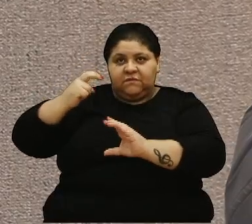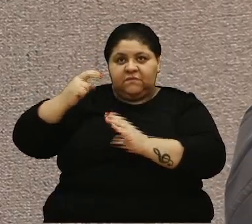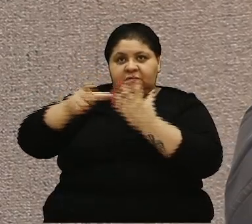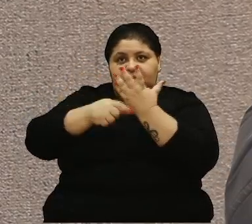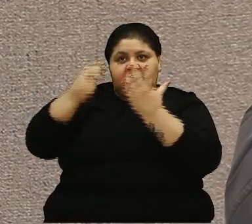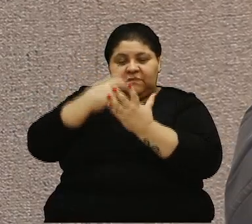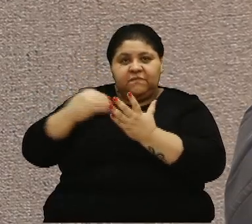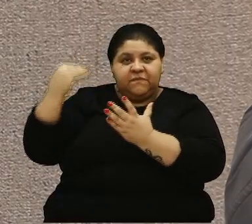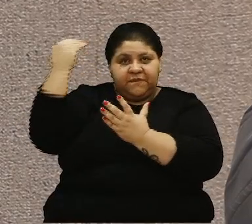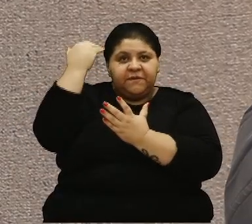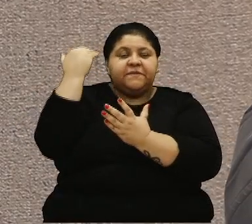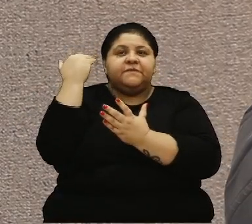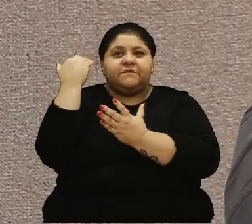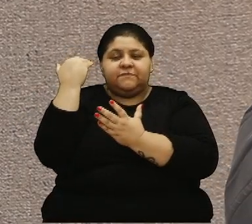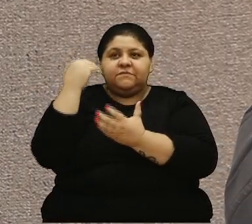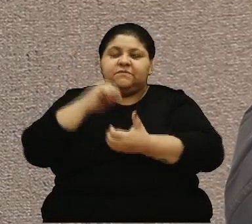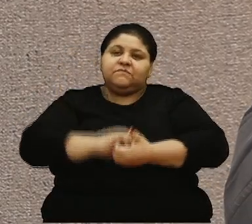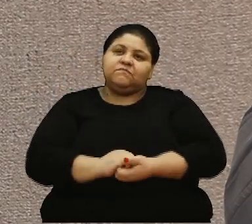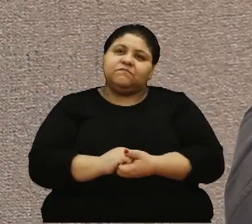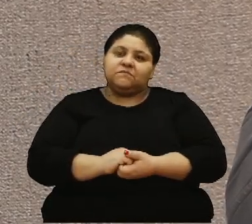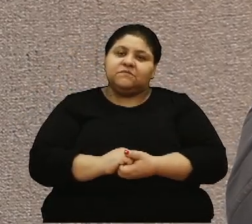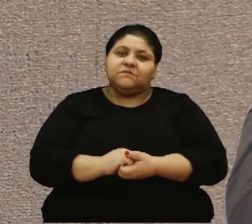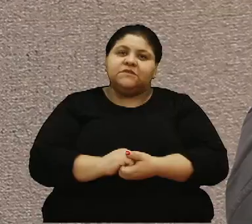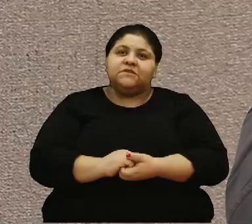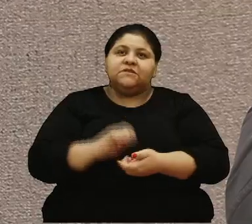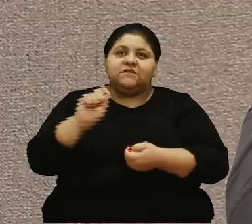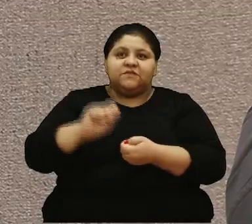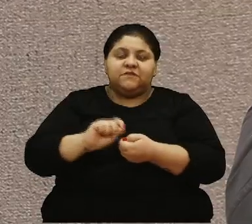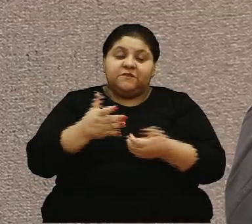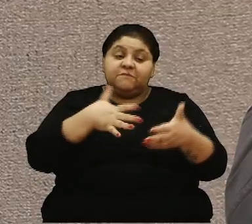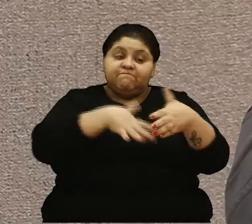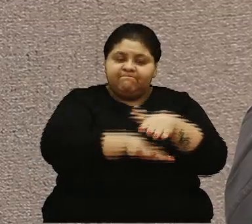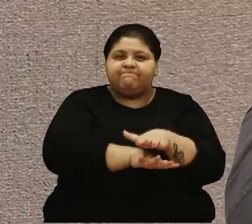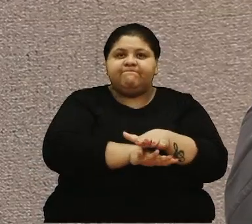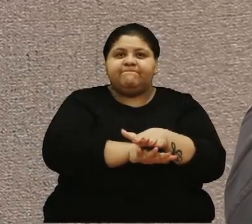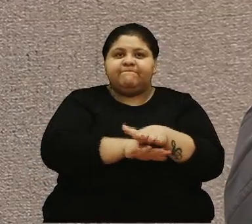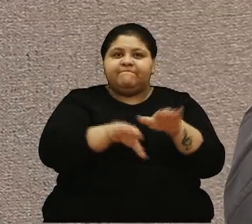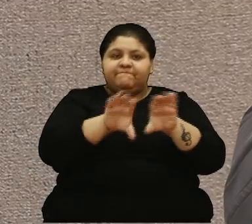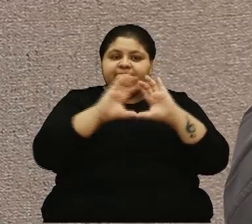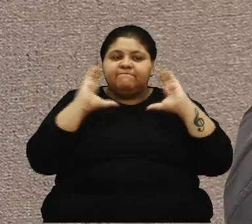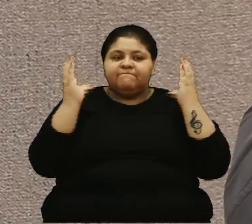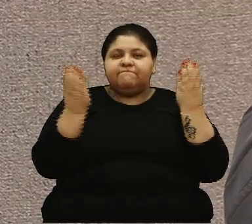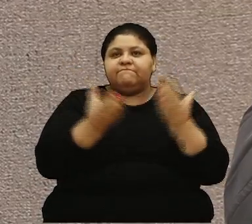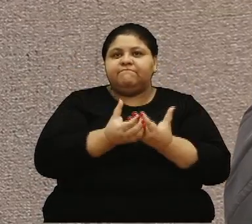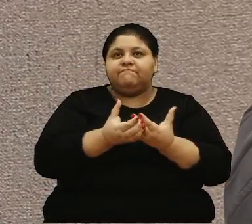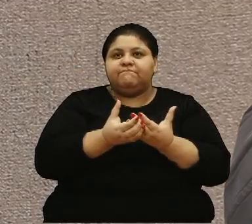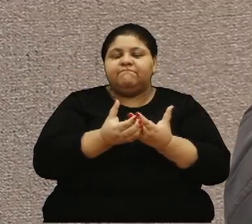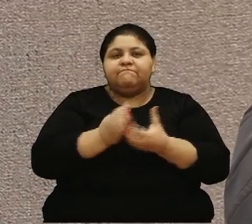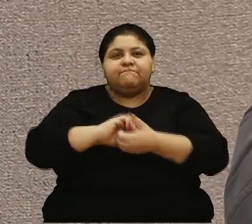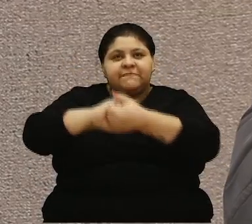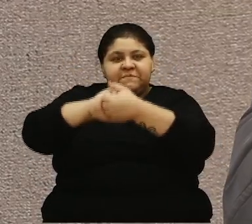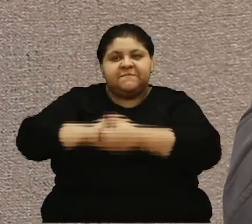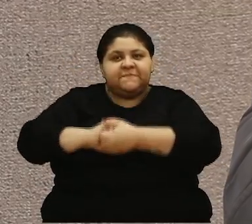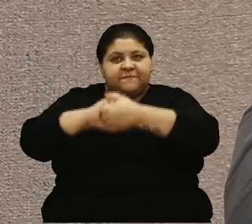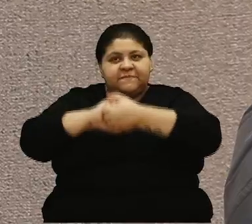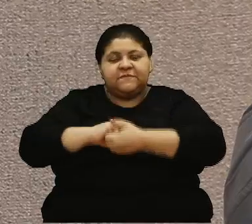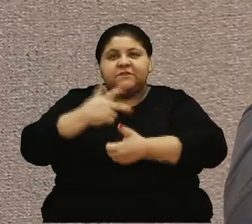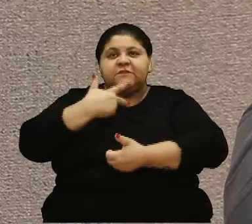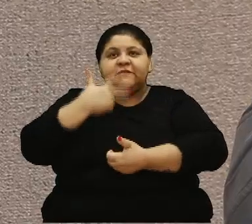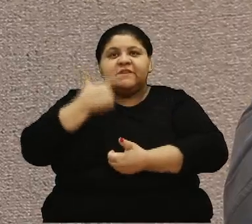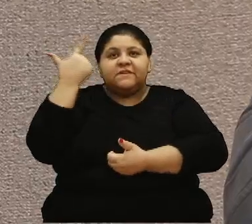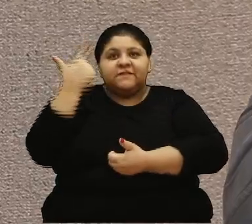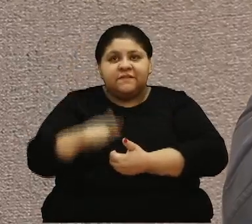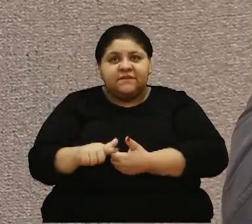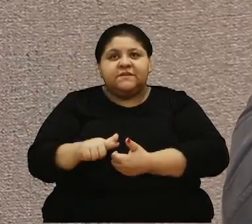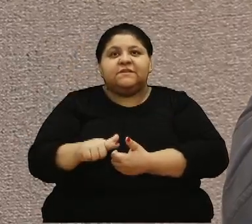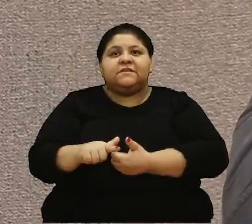com superdotação e de fato fazer a inclusão efetiva delas na comunidade, né? Então, meus cumprimentos e reitero aquilo que eu disse, a senhora